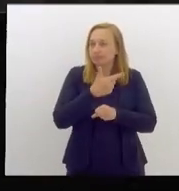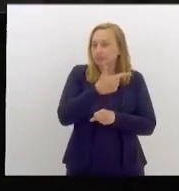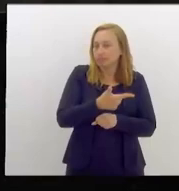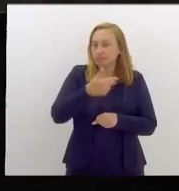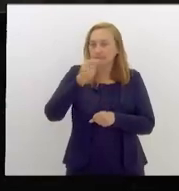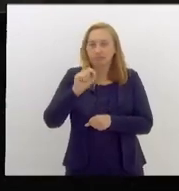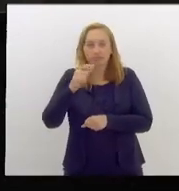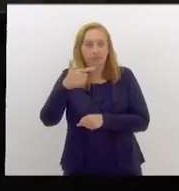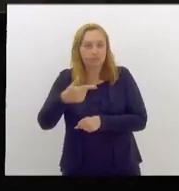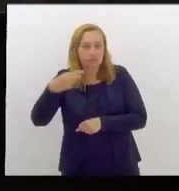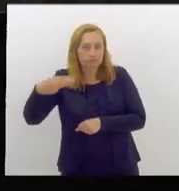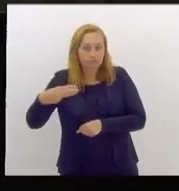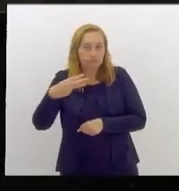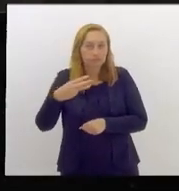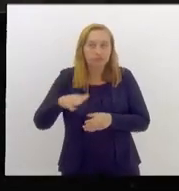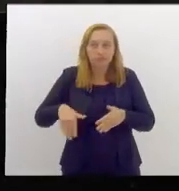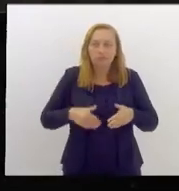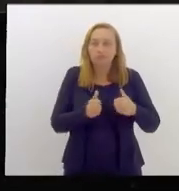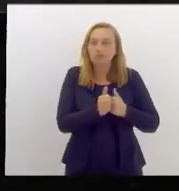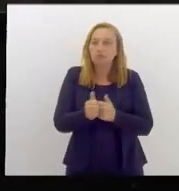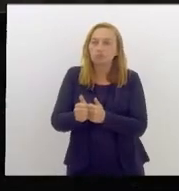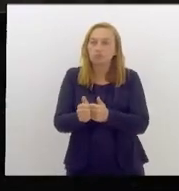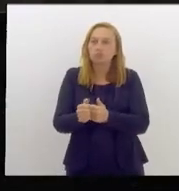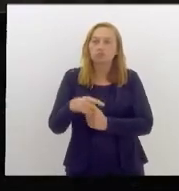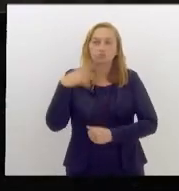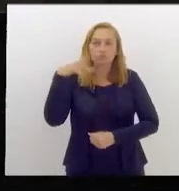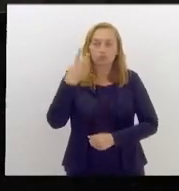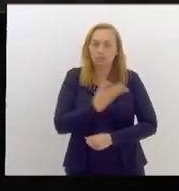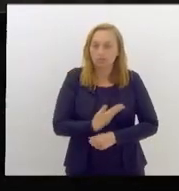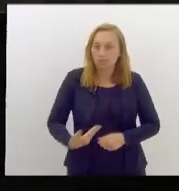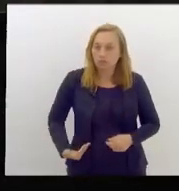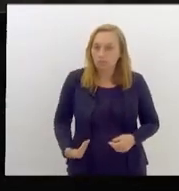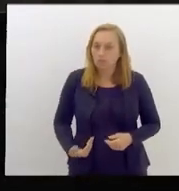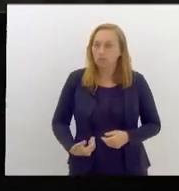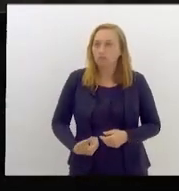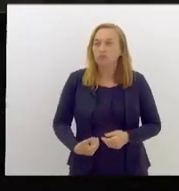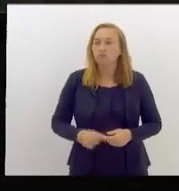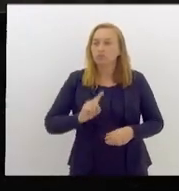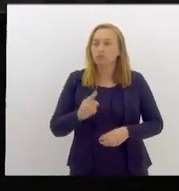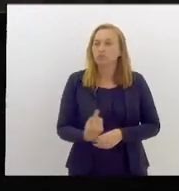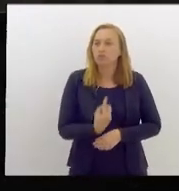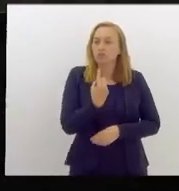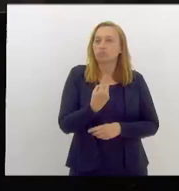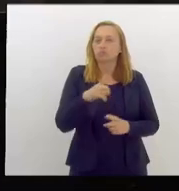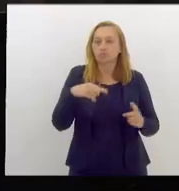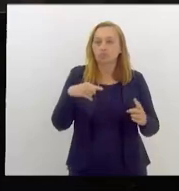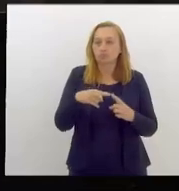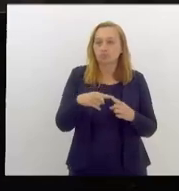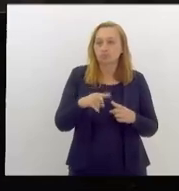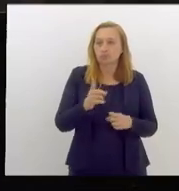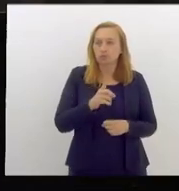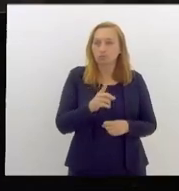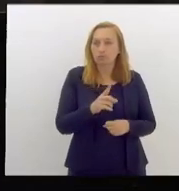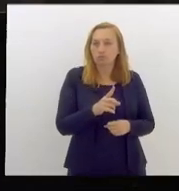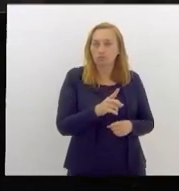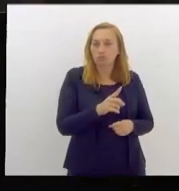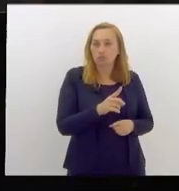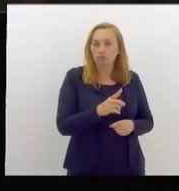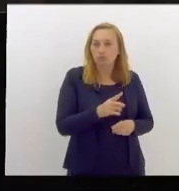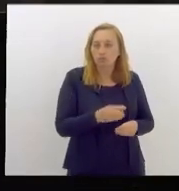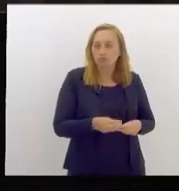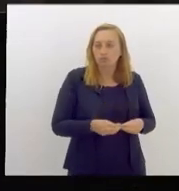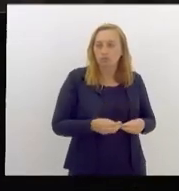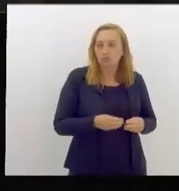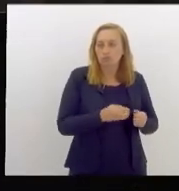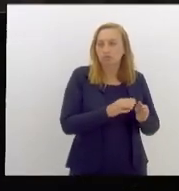2023 conduzir as políticas públicas que tem um único não é trazer lucro ao governo